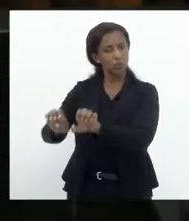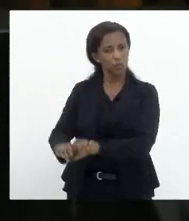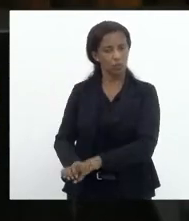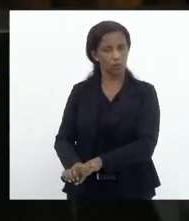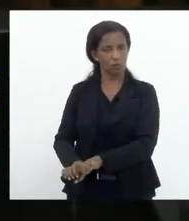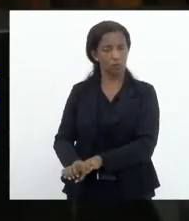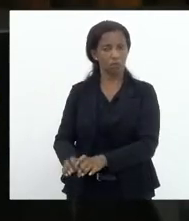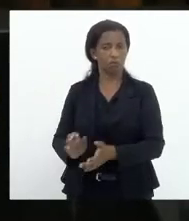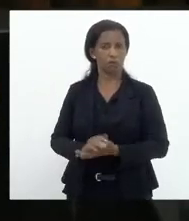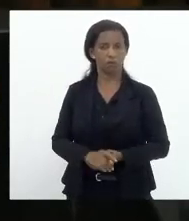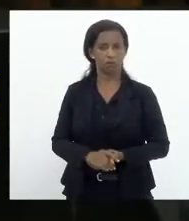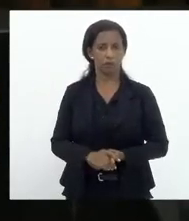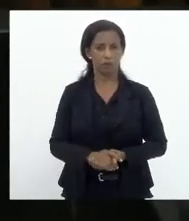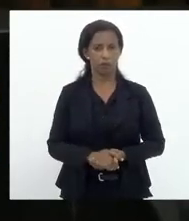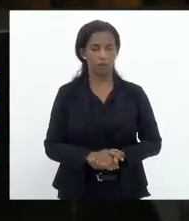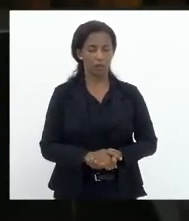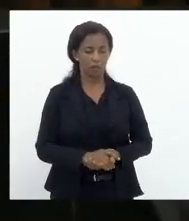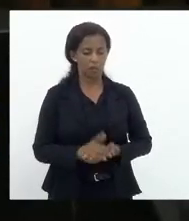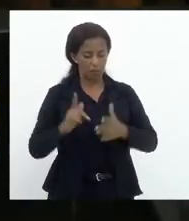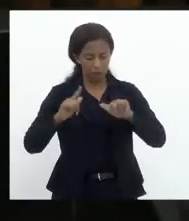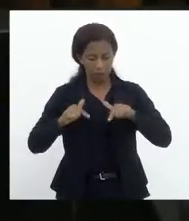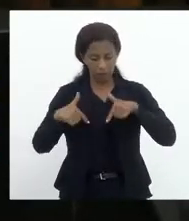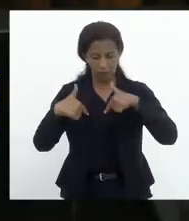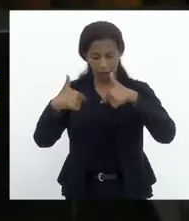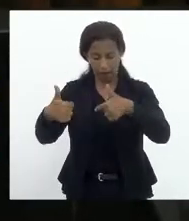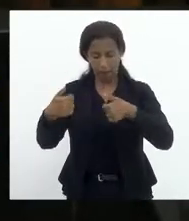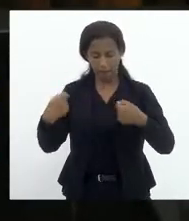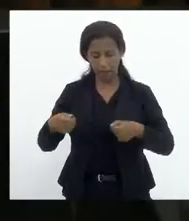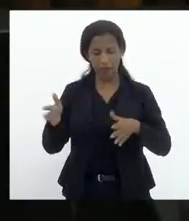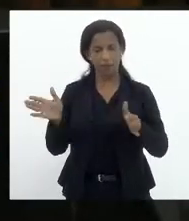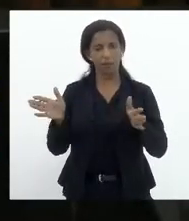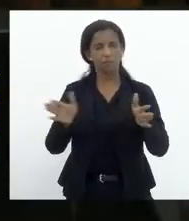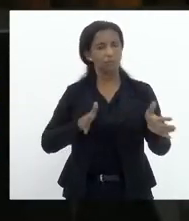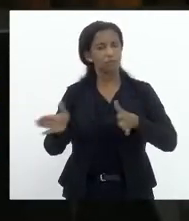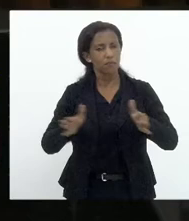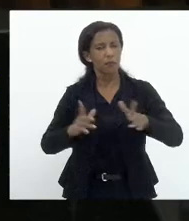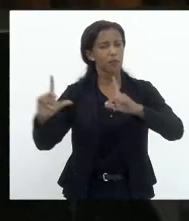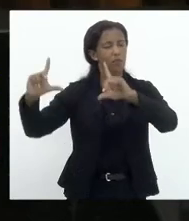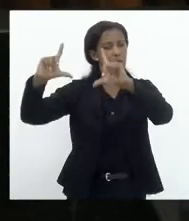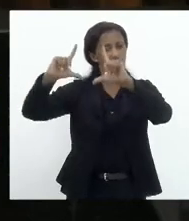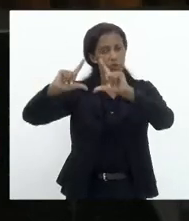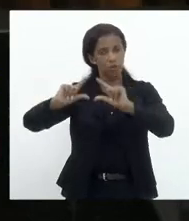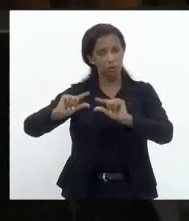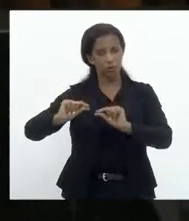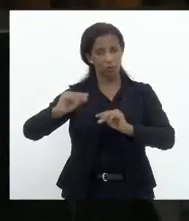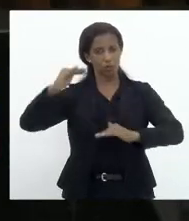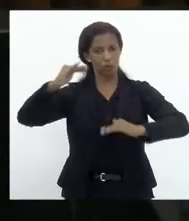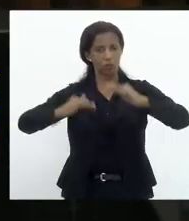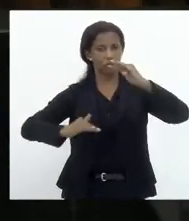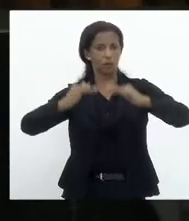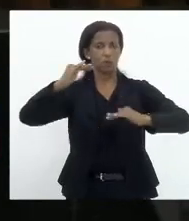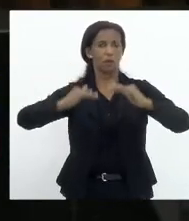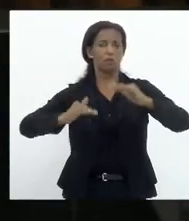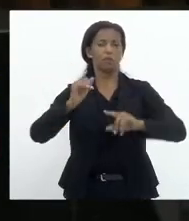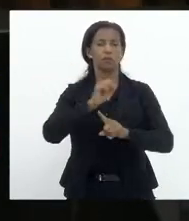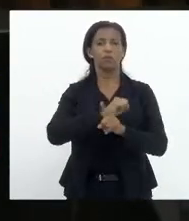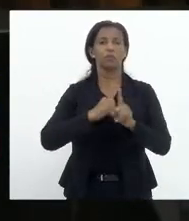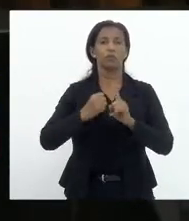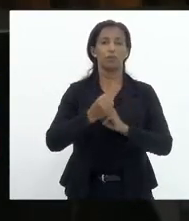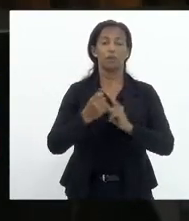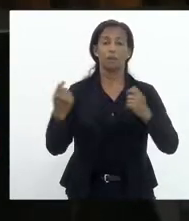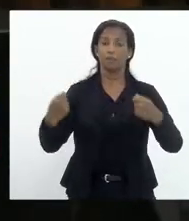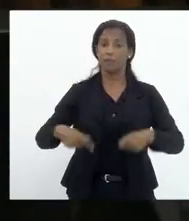enfrentamento ele ele ele precisa viabilizar diminuição dos abismos sociais e é